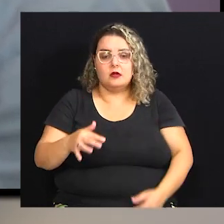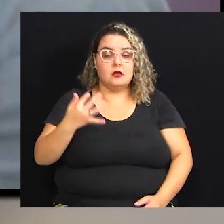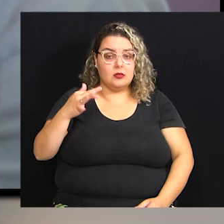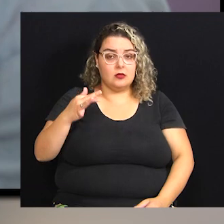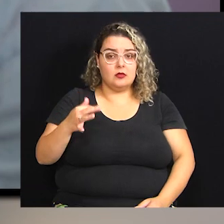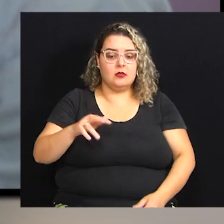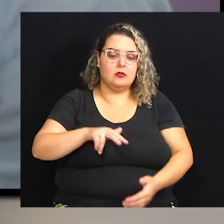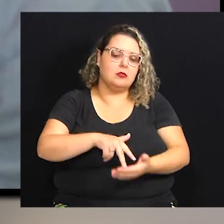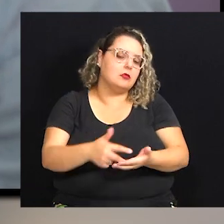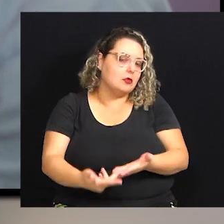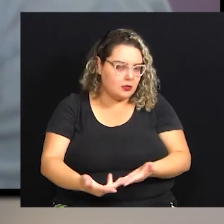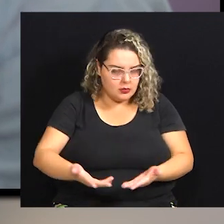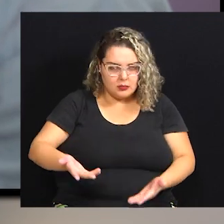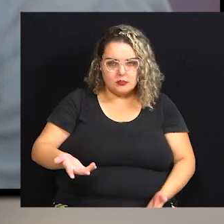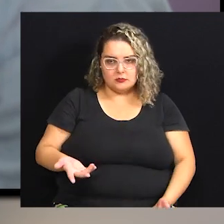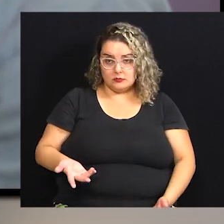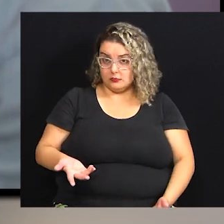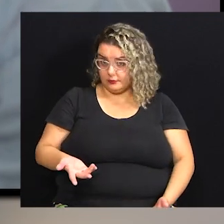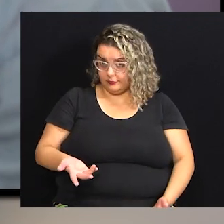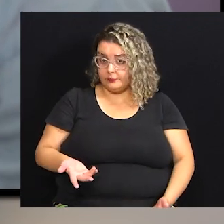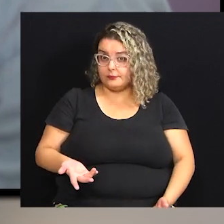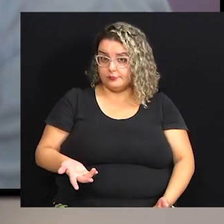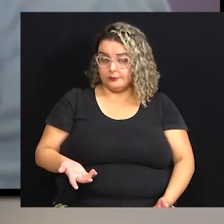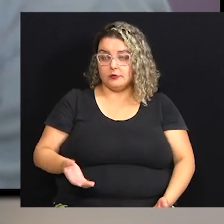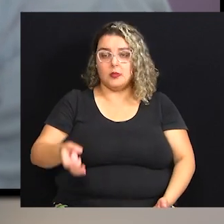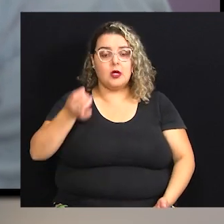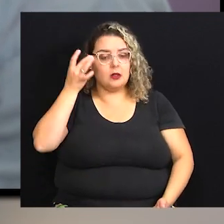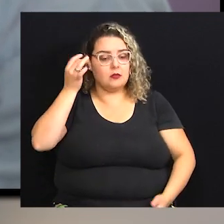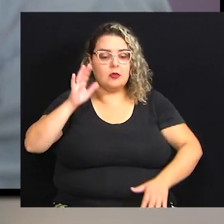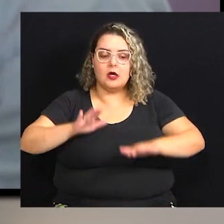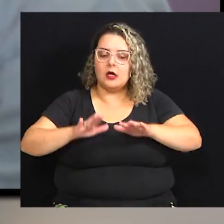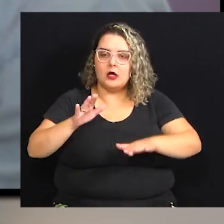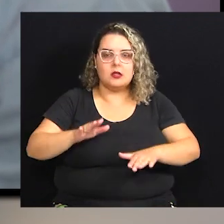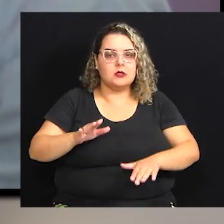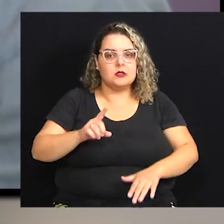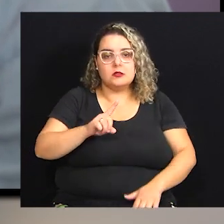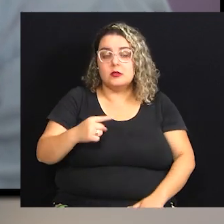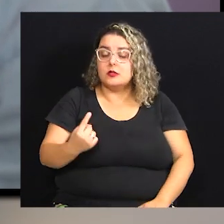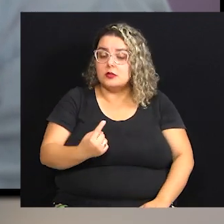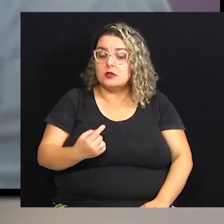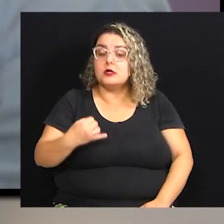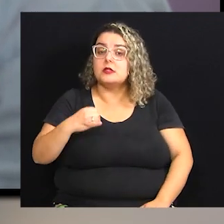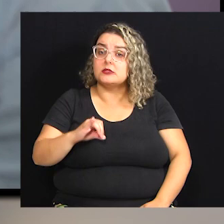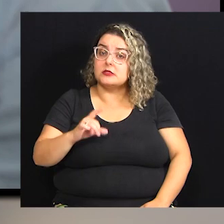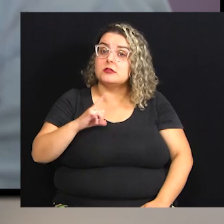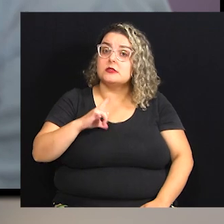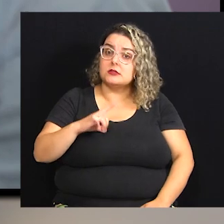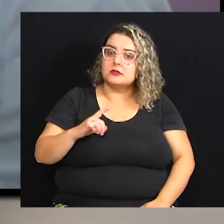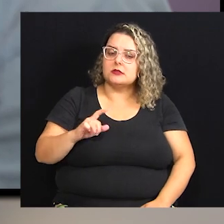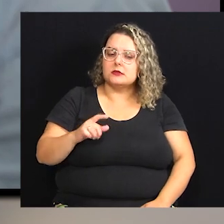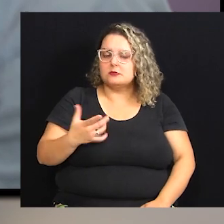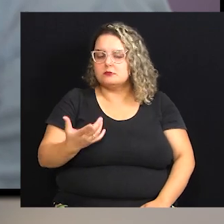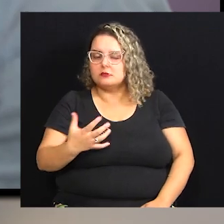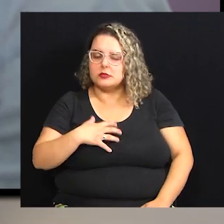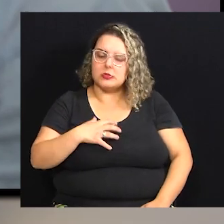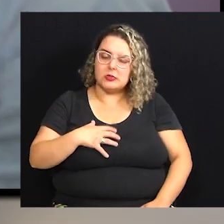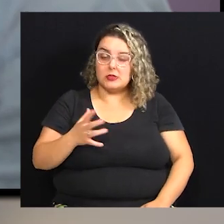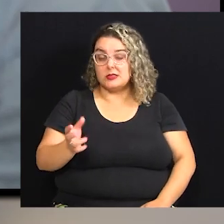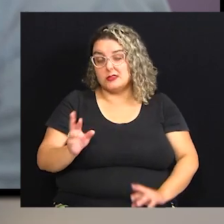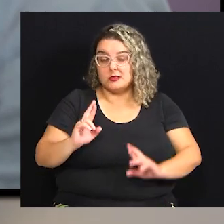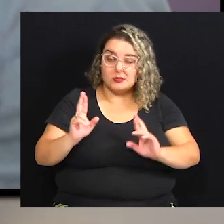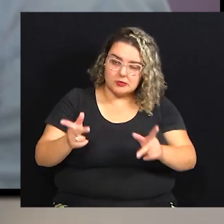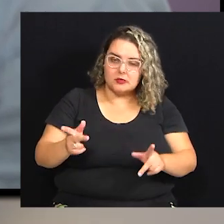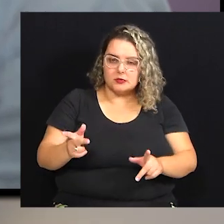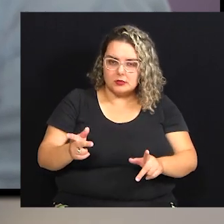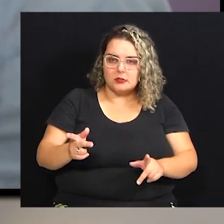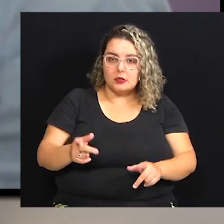Hum. tenho dor de cabeça e eu estou desmaiando. Então, a dor de cabeça nem sempre ela vem sozinha. Se ela tem esses sinais estranhos, esses